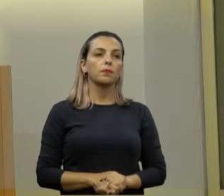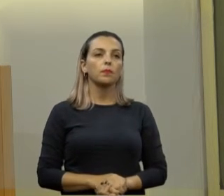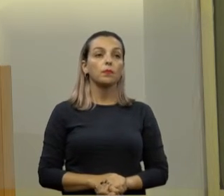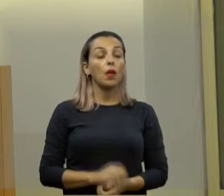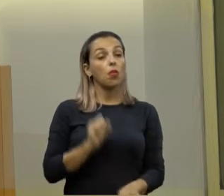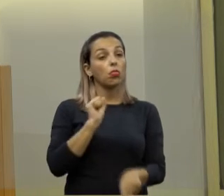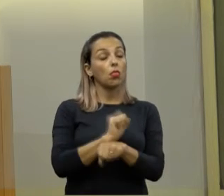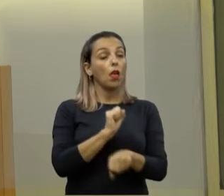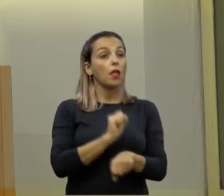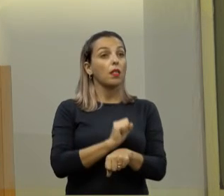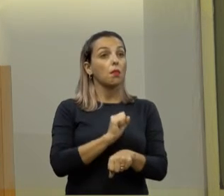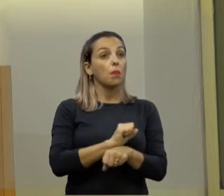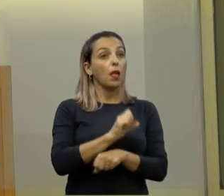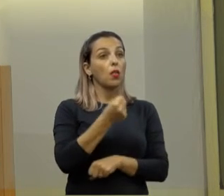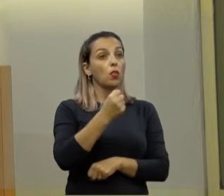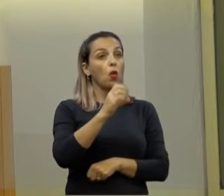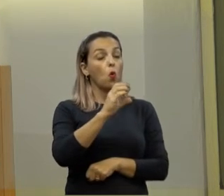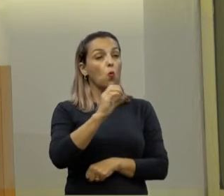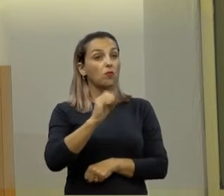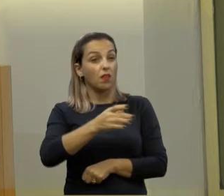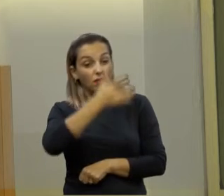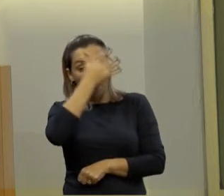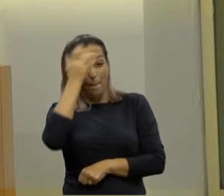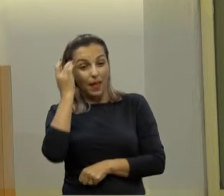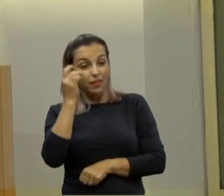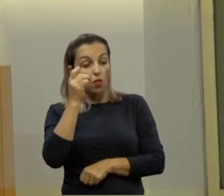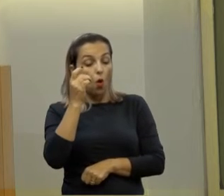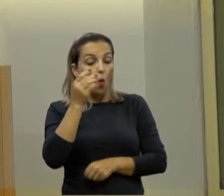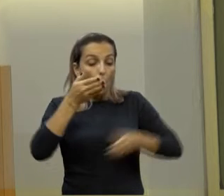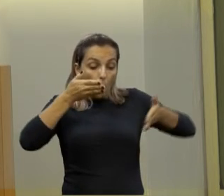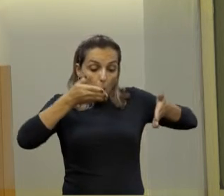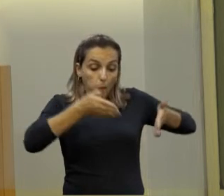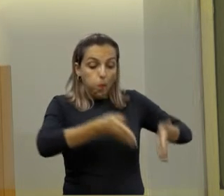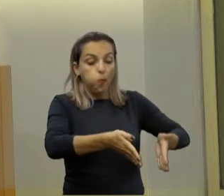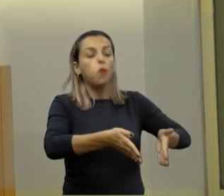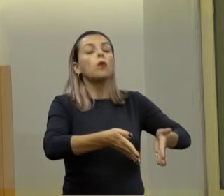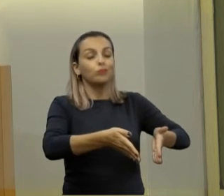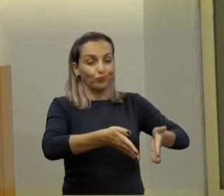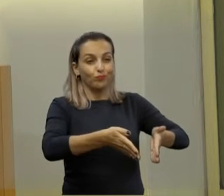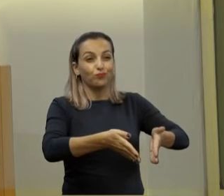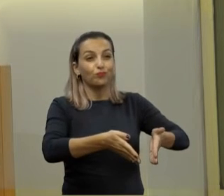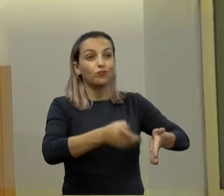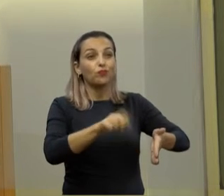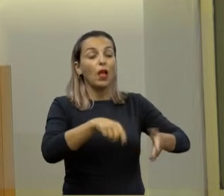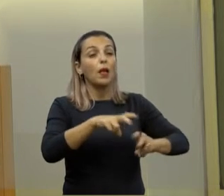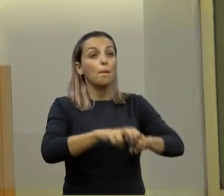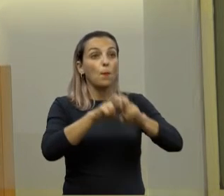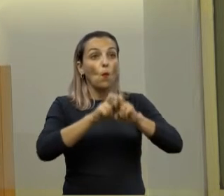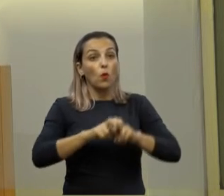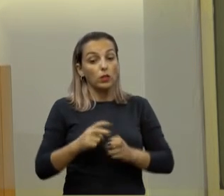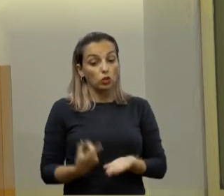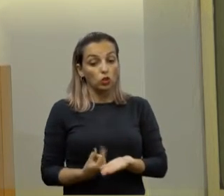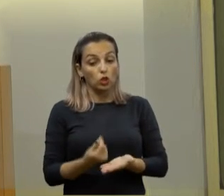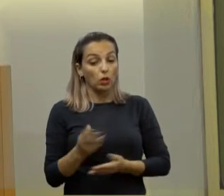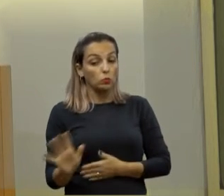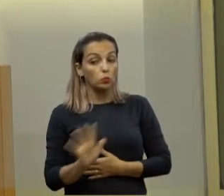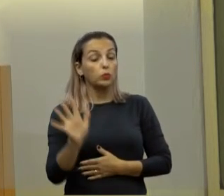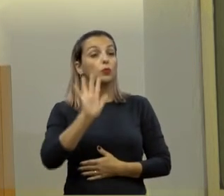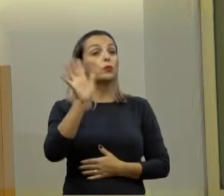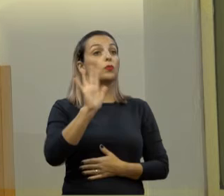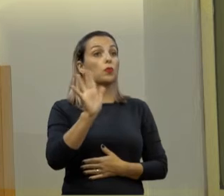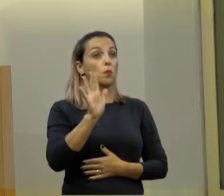espera de mais ou menos 800 pessoas por jazigos isso acaba onerando o valores esse corre o risco de